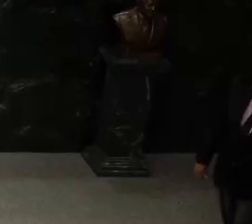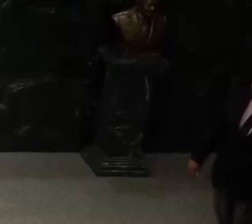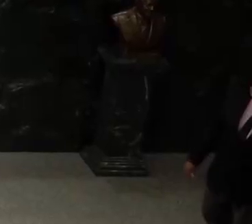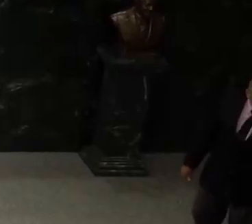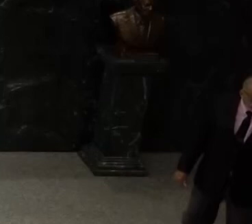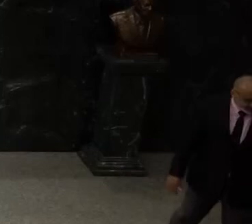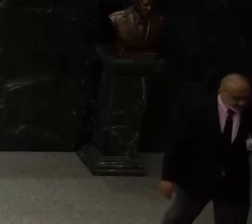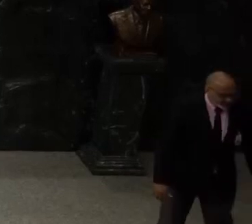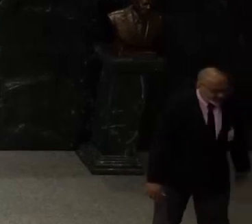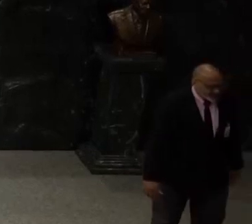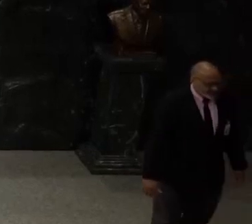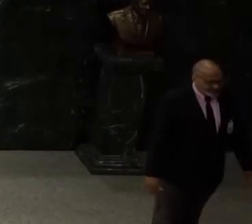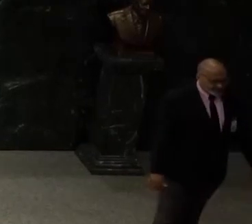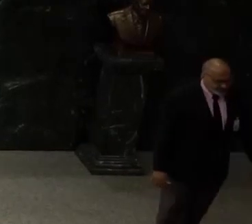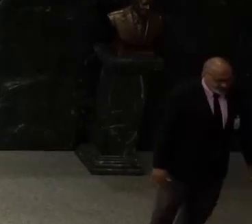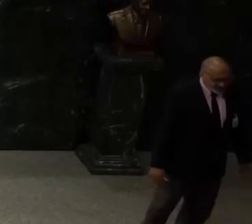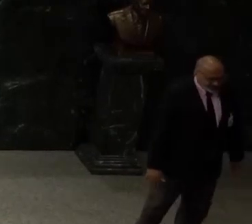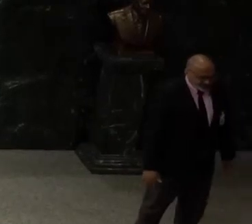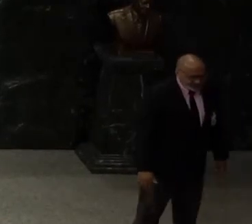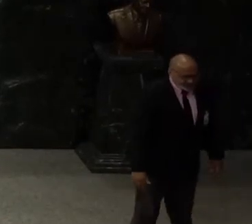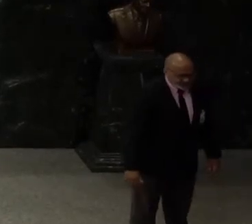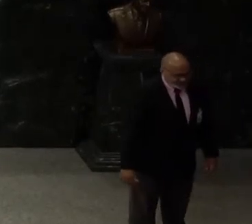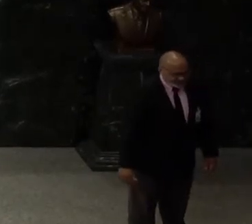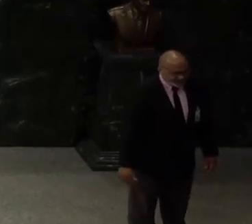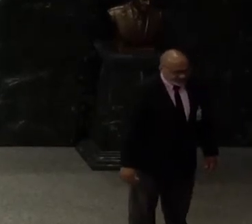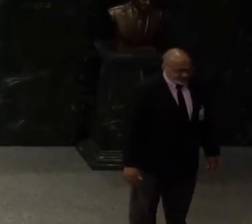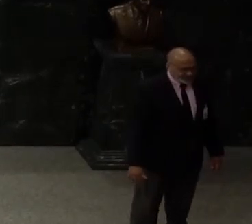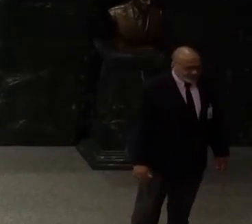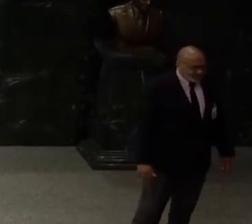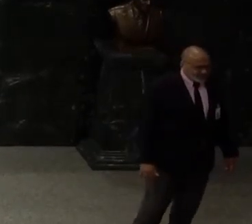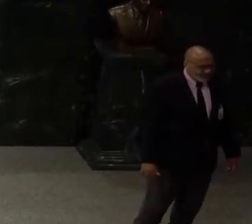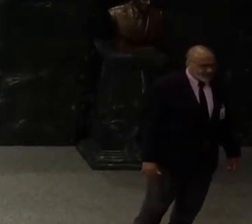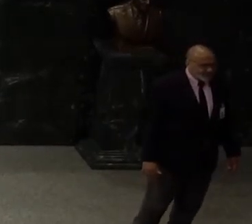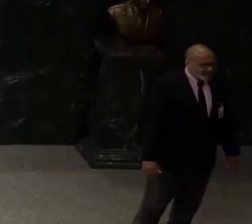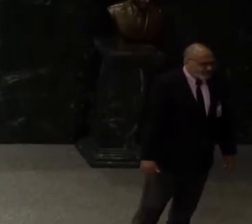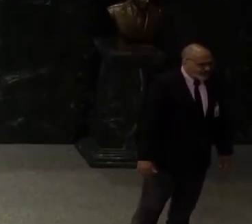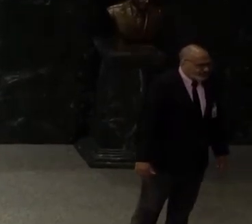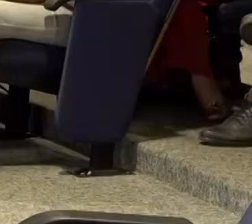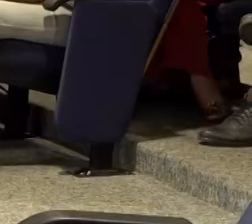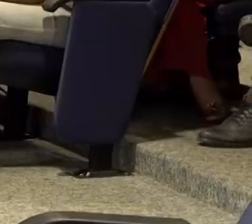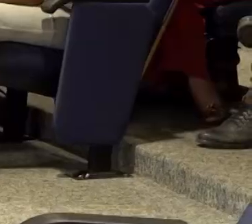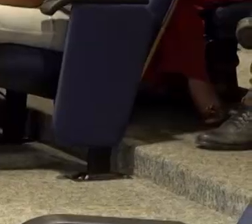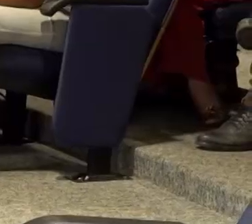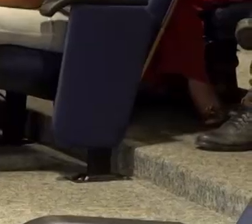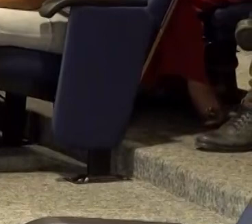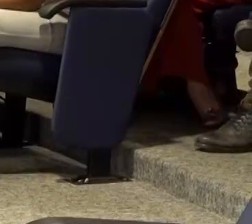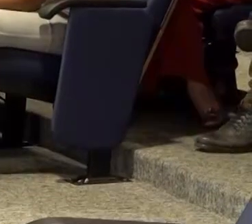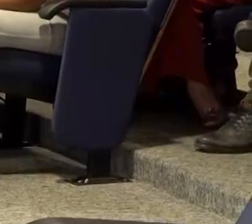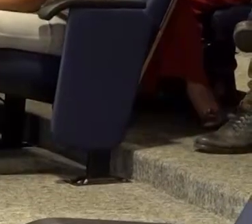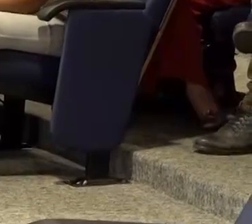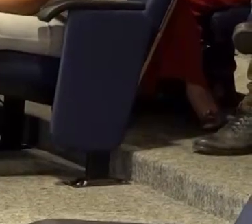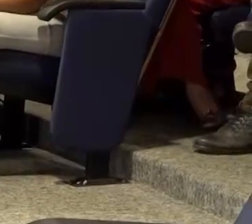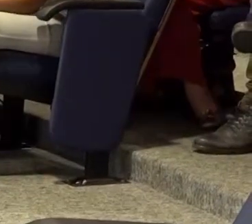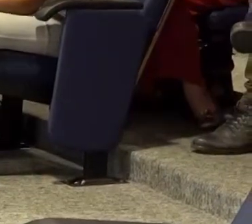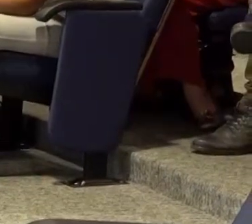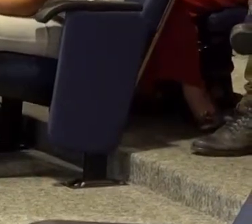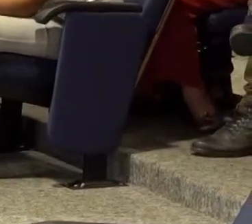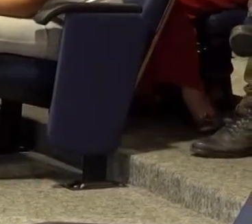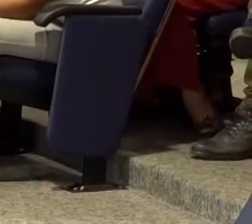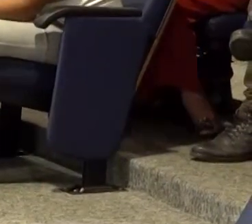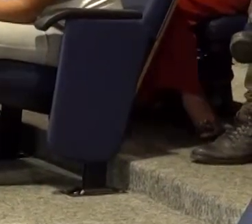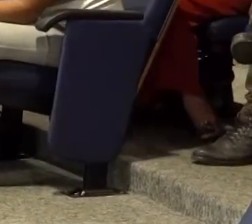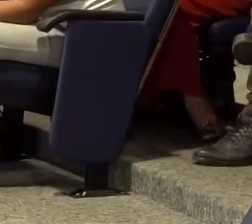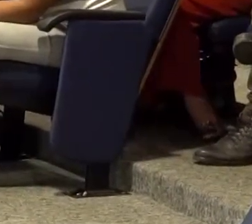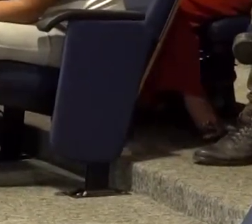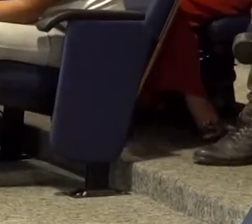que cria a política estadual da criança Consciente e adolescente consciente a sessão contou com vários trabalhadores